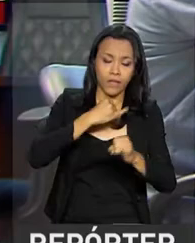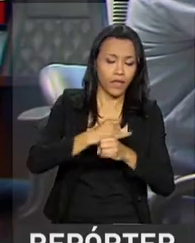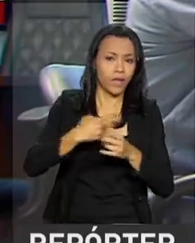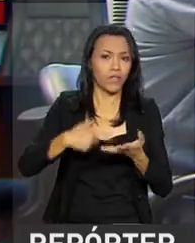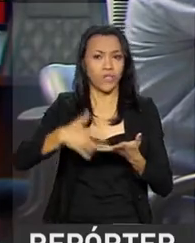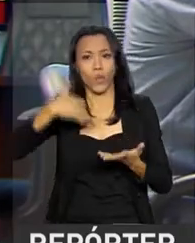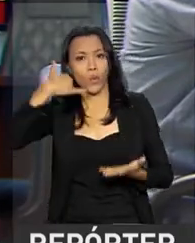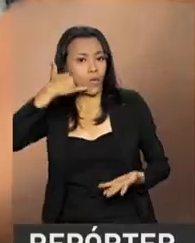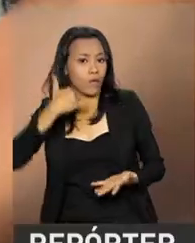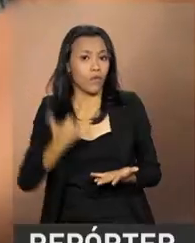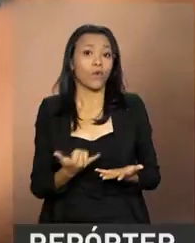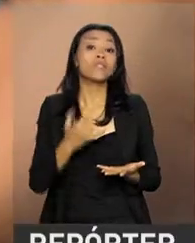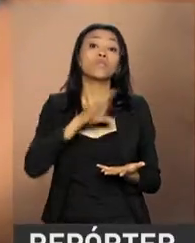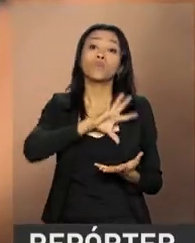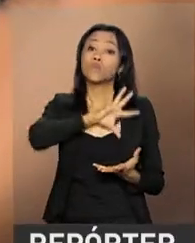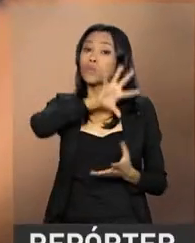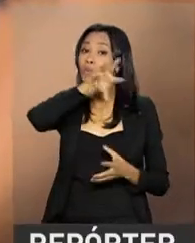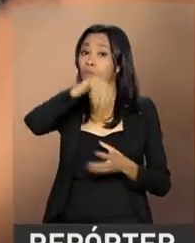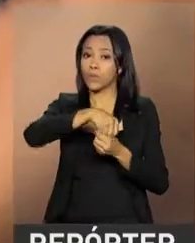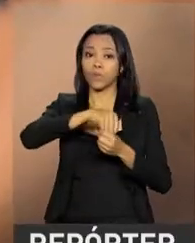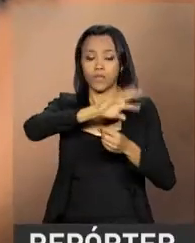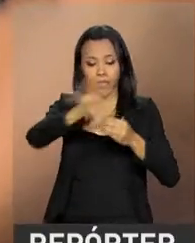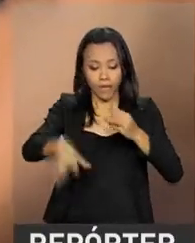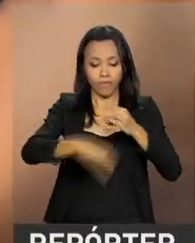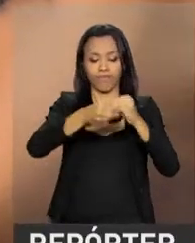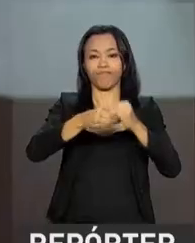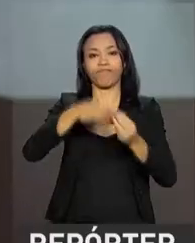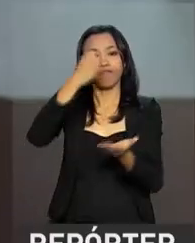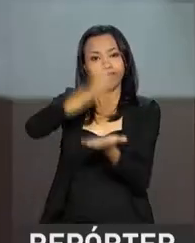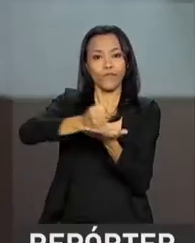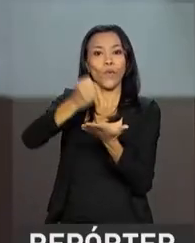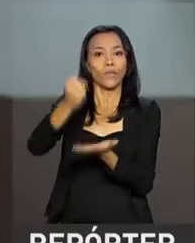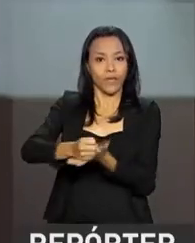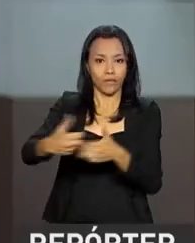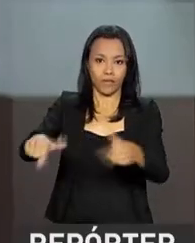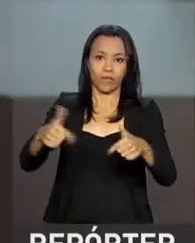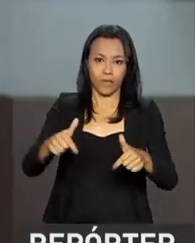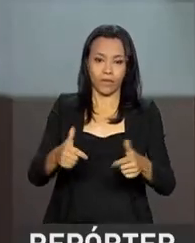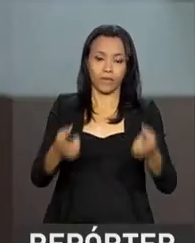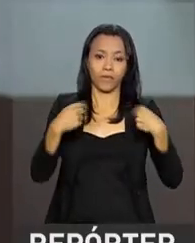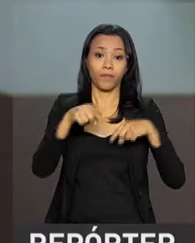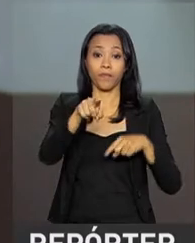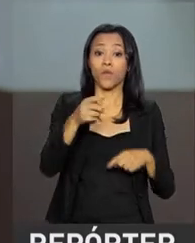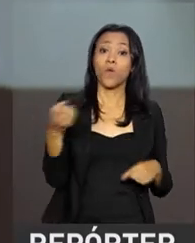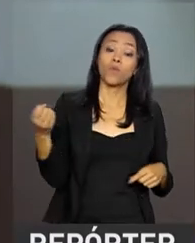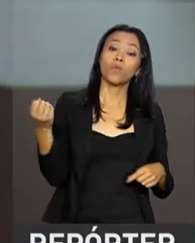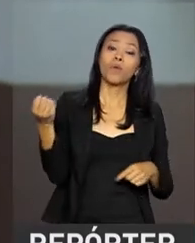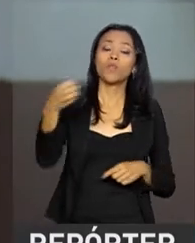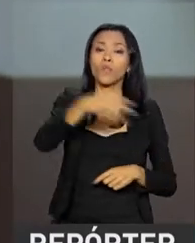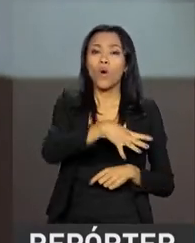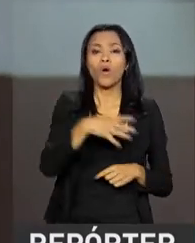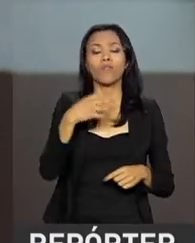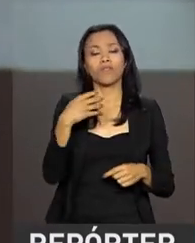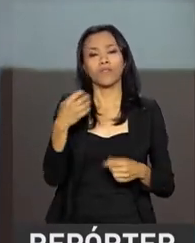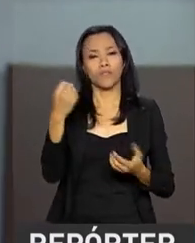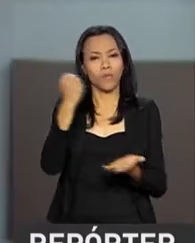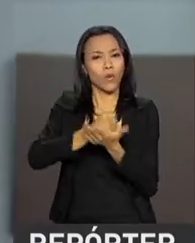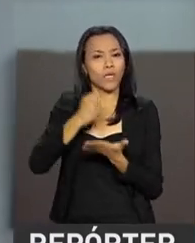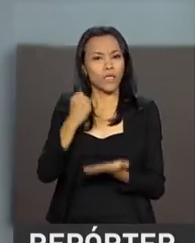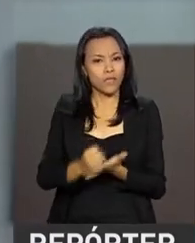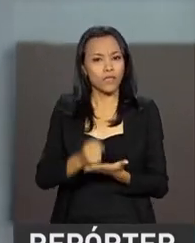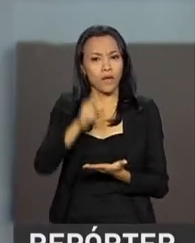telefone, por exemplo, deverá estar no contrato de trabalho. Uma outra possibilidade nova de contratação é o